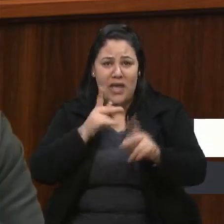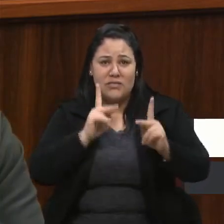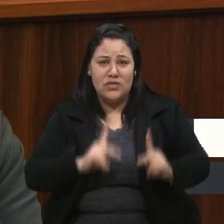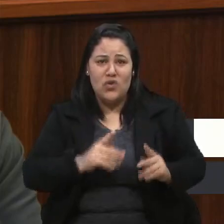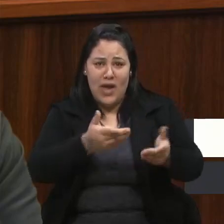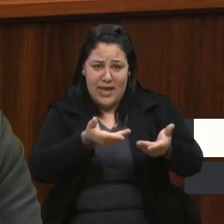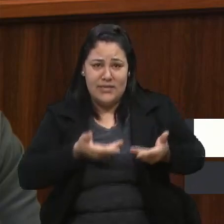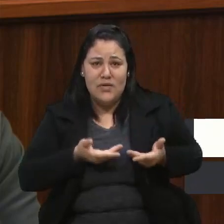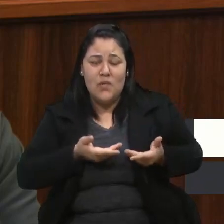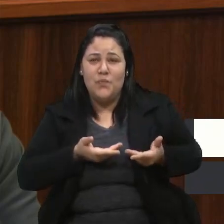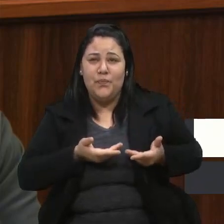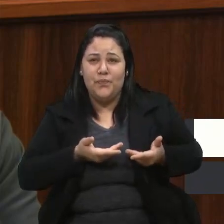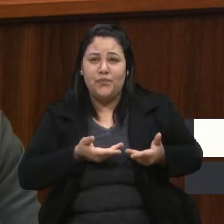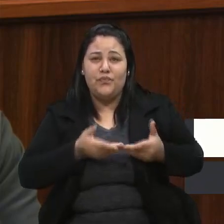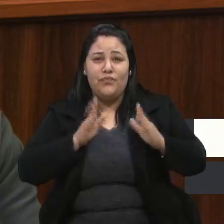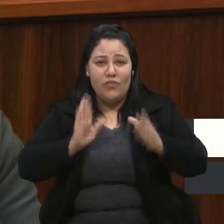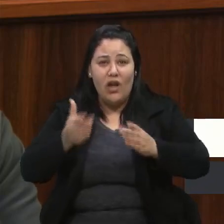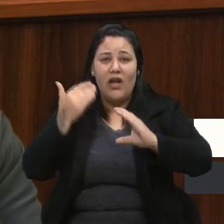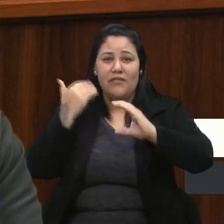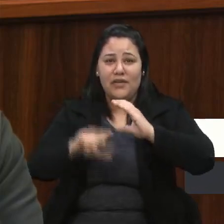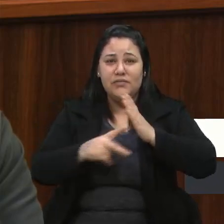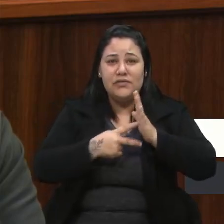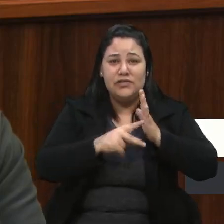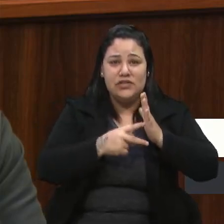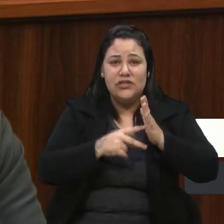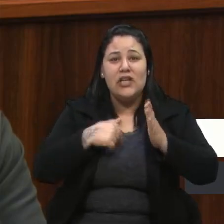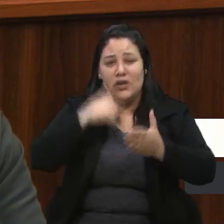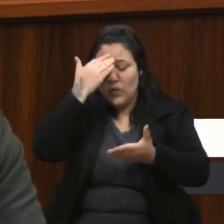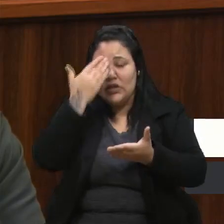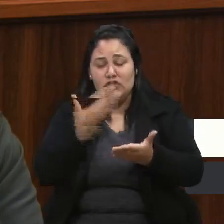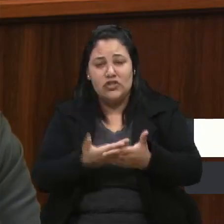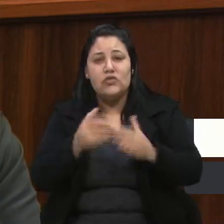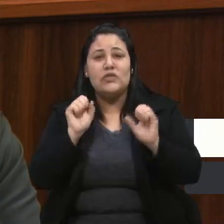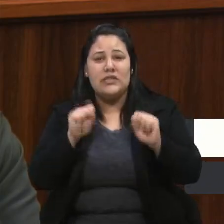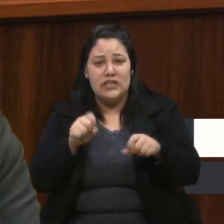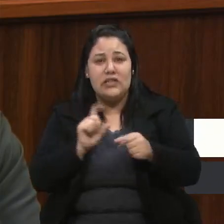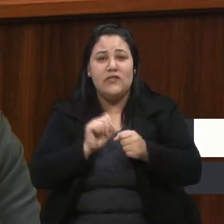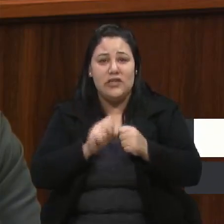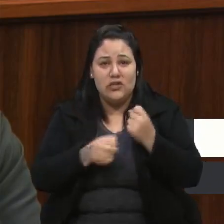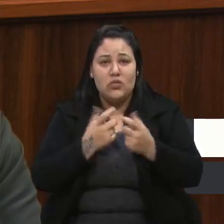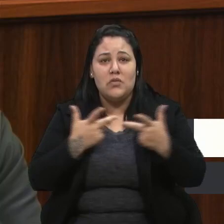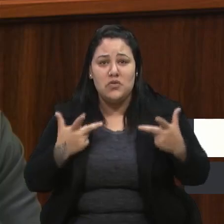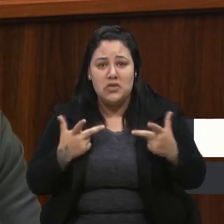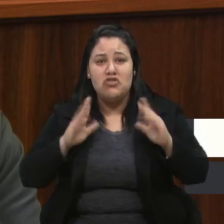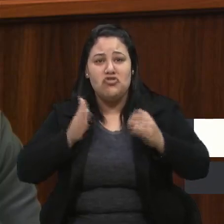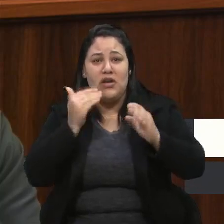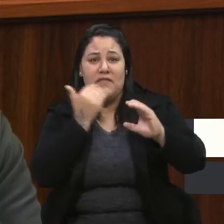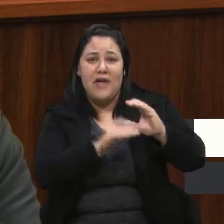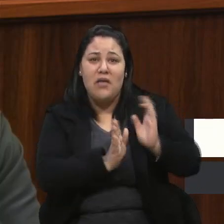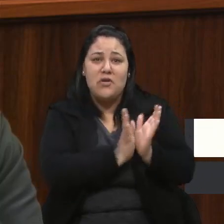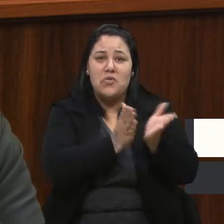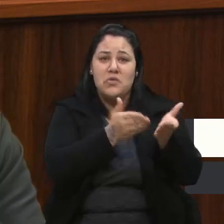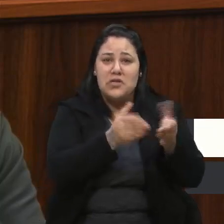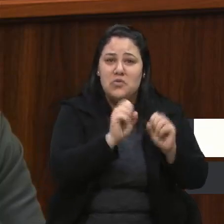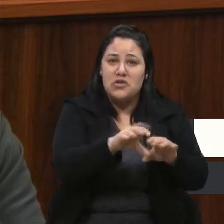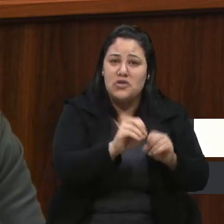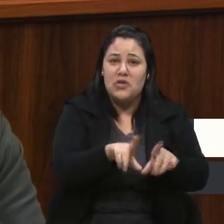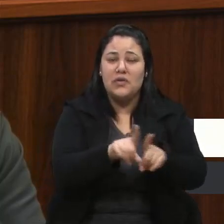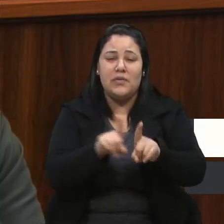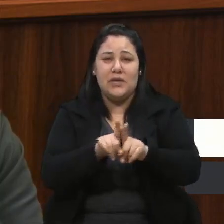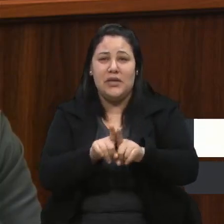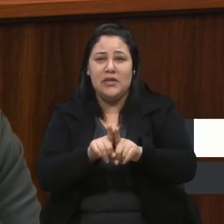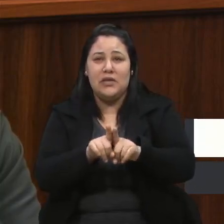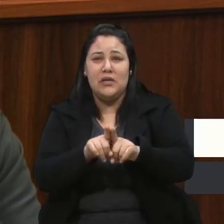foi encaminhado para o sindicato, acredito que eles estão fazendo alguma coisa, foi encaminhado para a Comissão da Educação, foi encaminhado